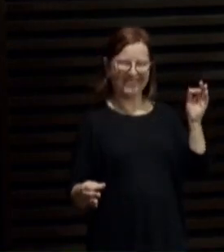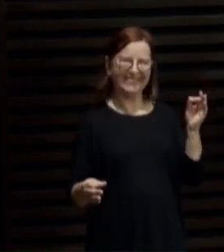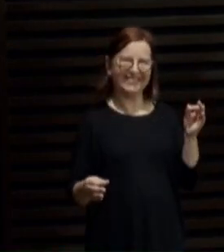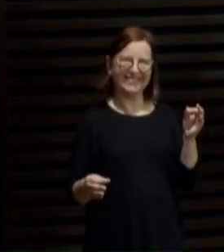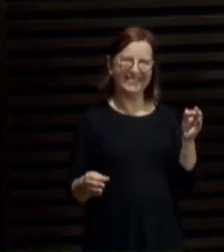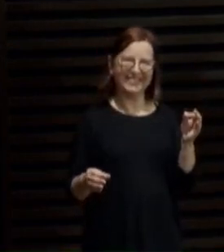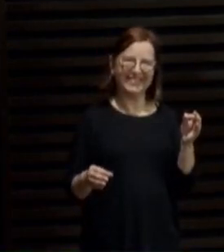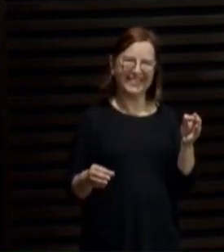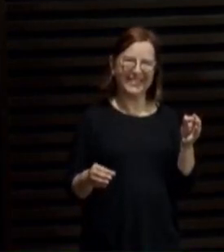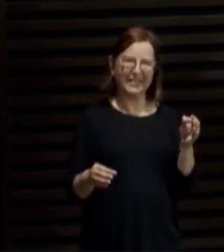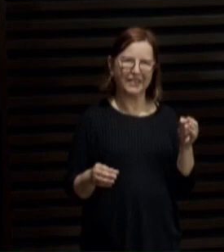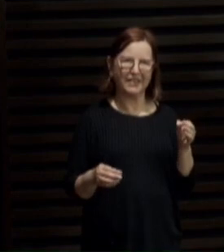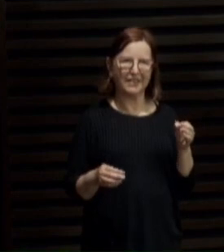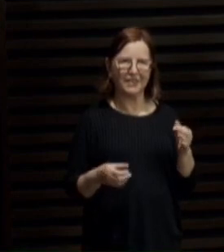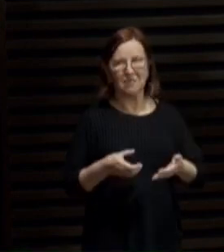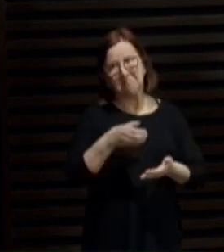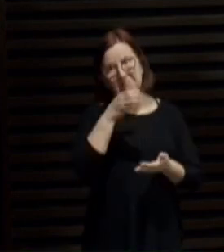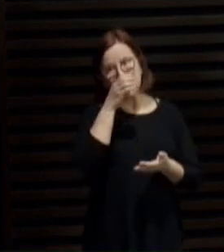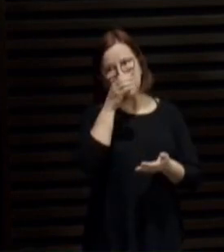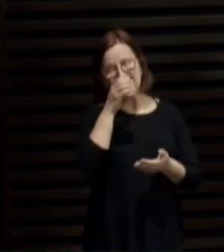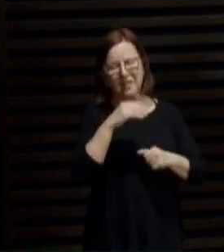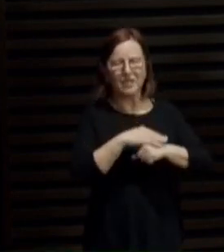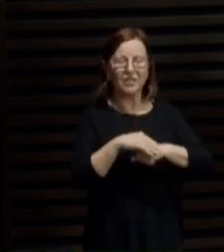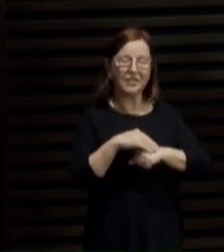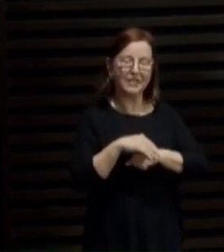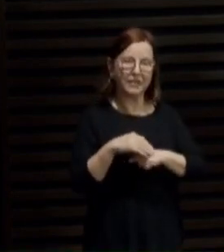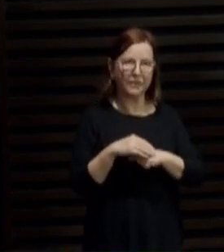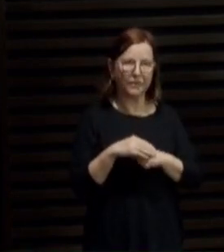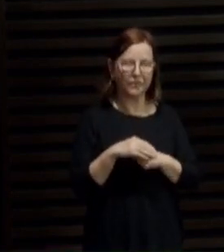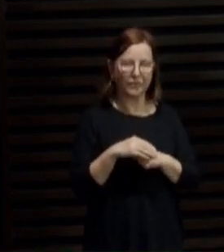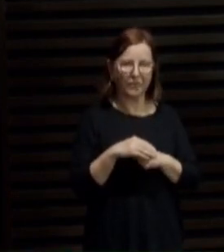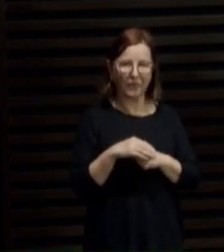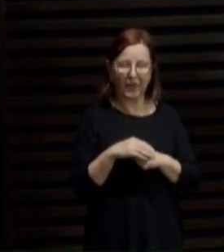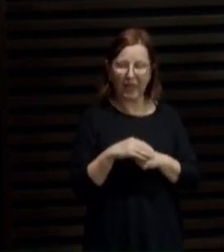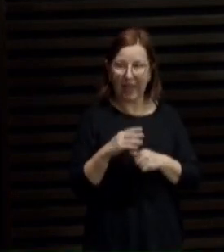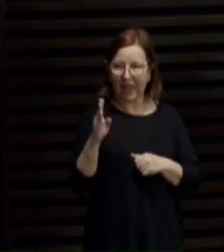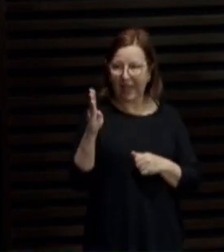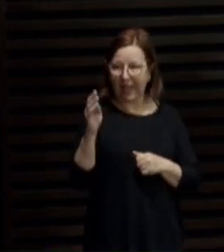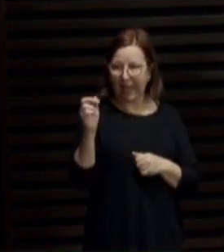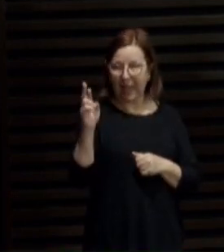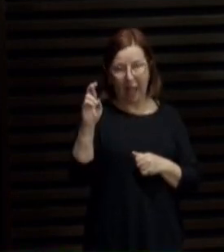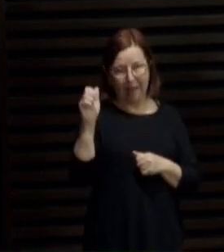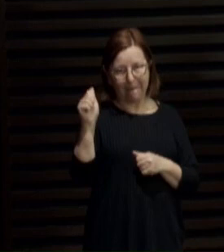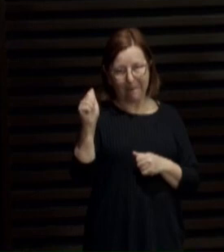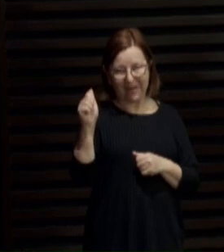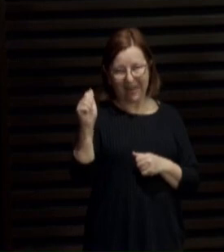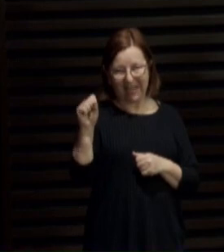e tomando ali alguma bebida e conversando e tal. A brasinha que foi tirada do